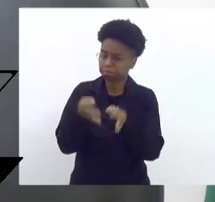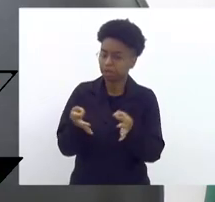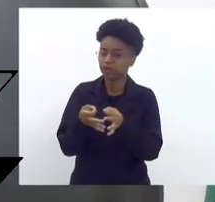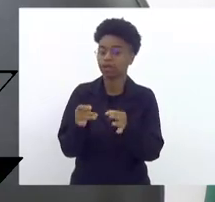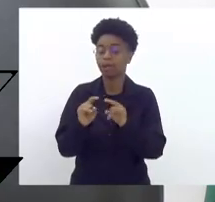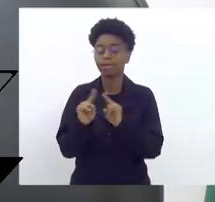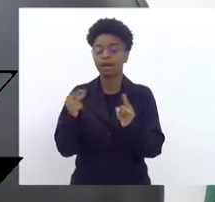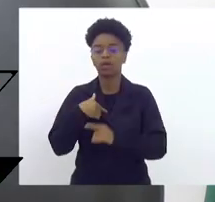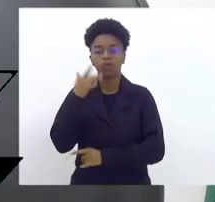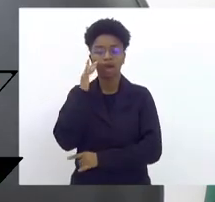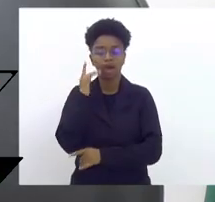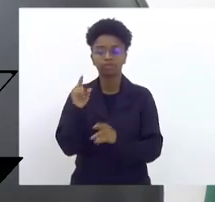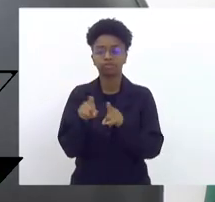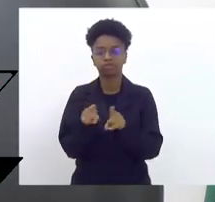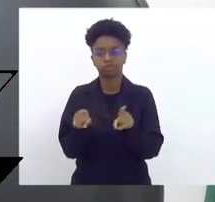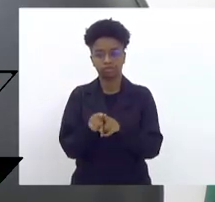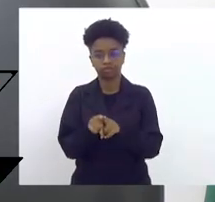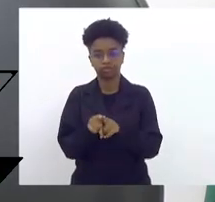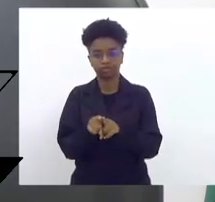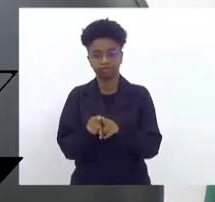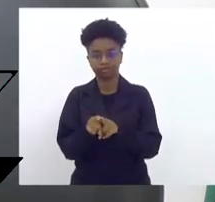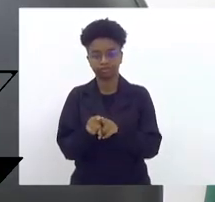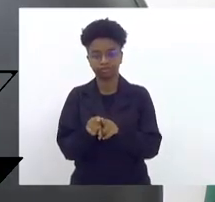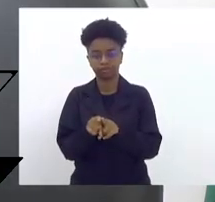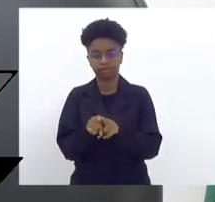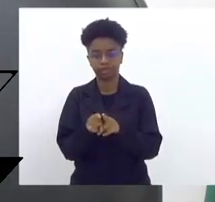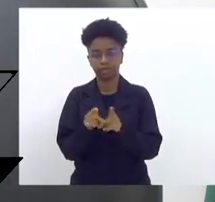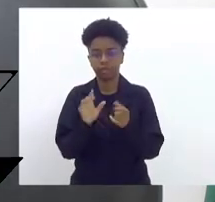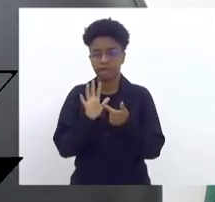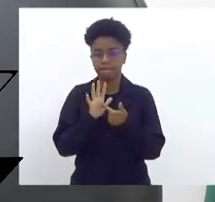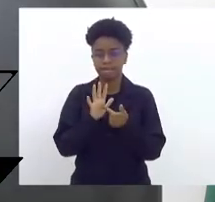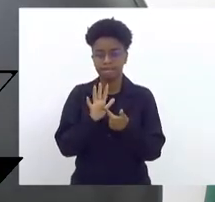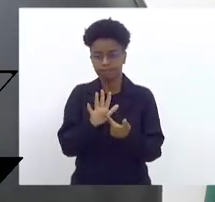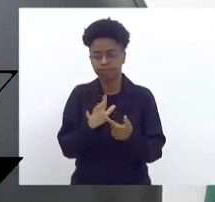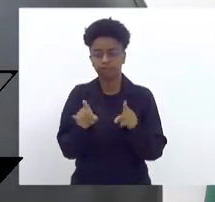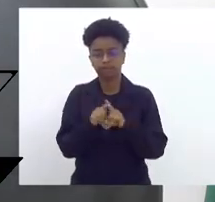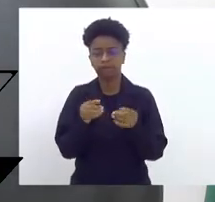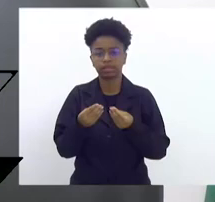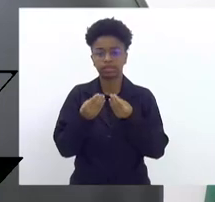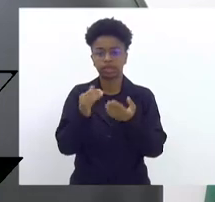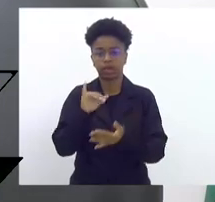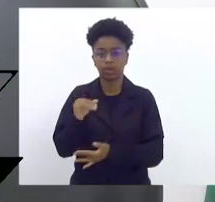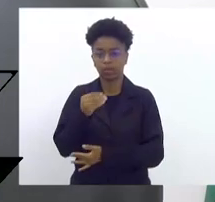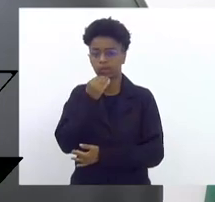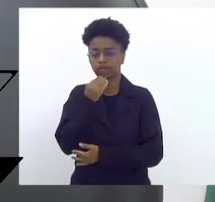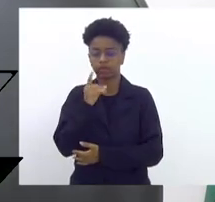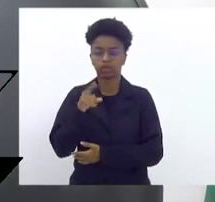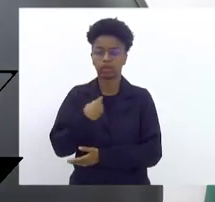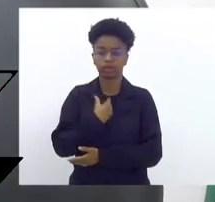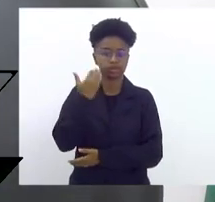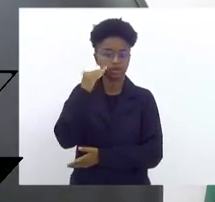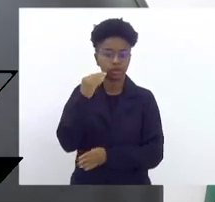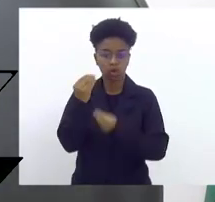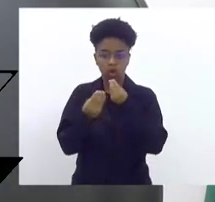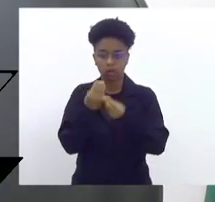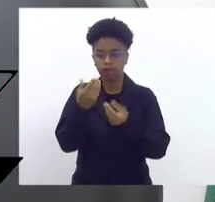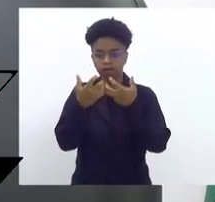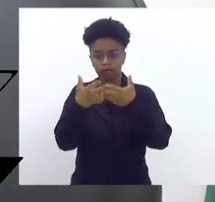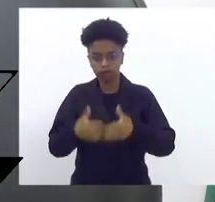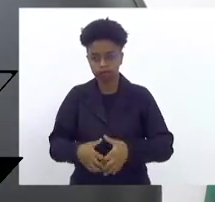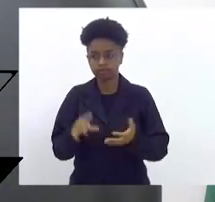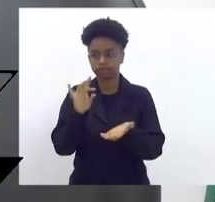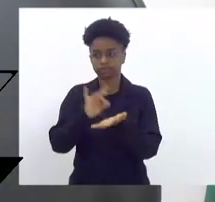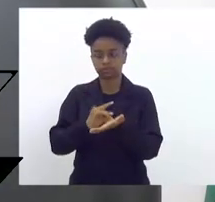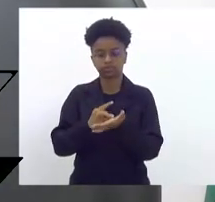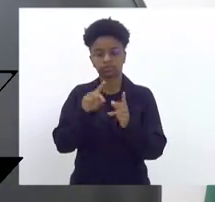eu acho que também é da luz e a possibilidade da gente entender o que está sendo feito como uma perspectiva